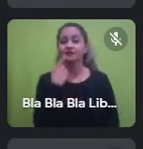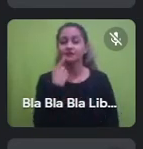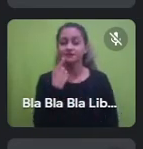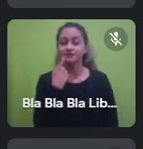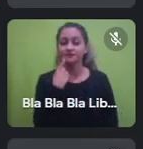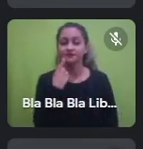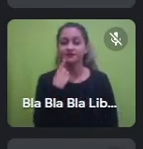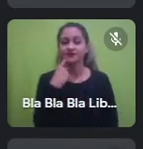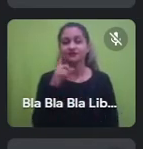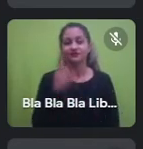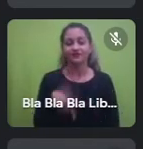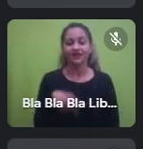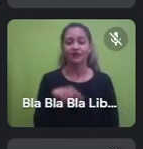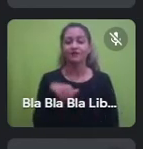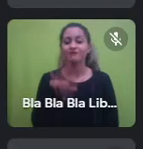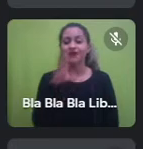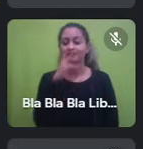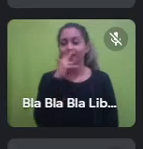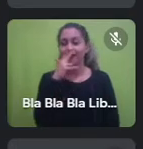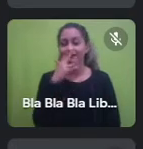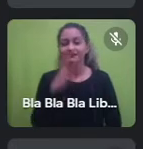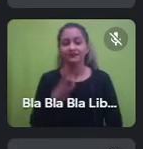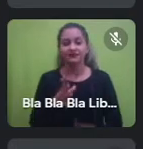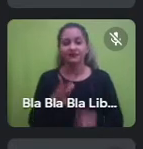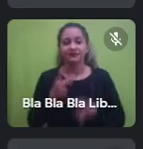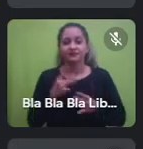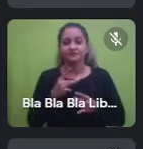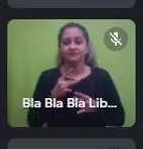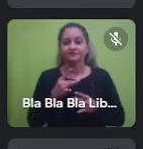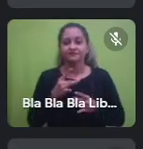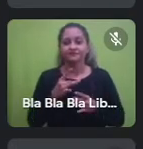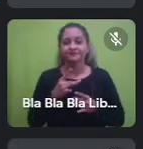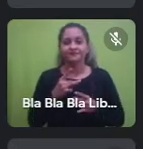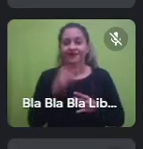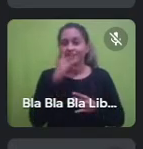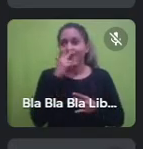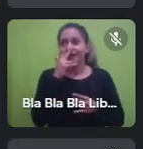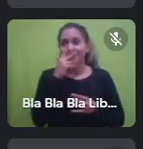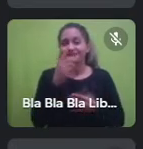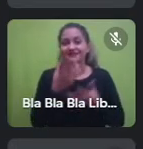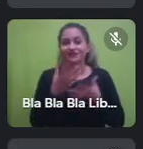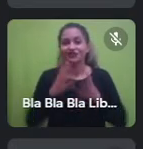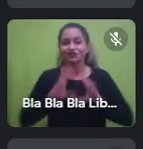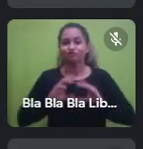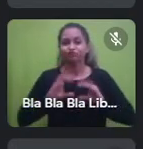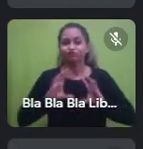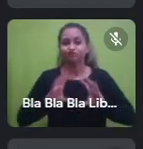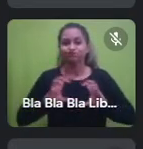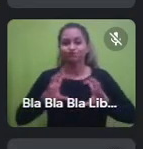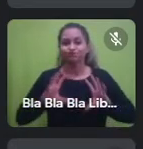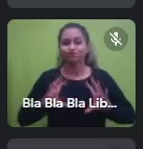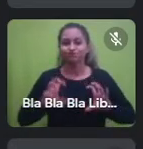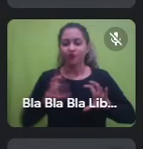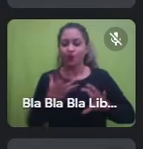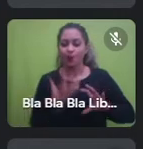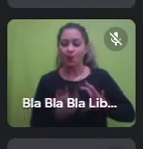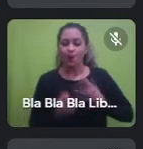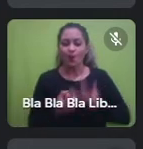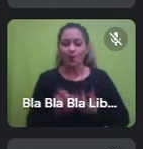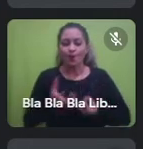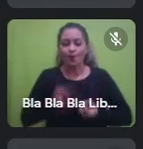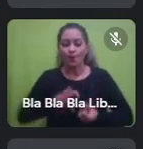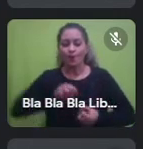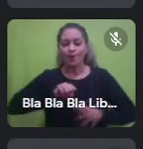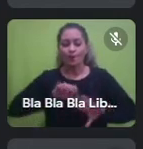é o grande filtrador. Ele é como se fosse a esponja que vai, de alguma forma, armazenar,